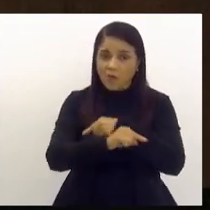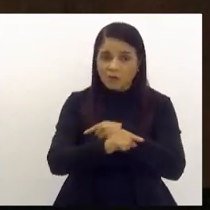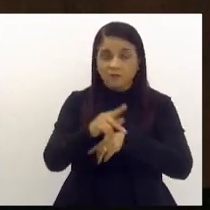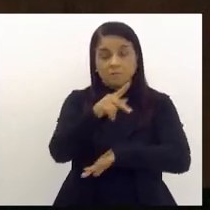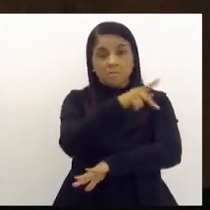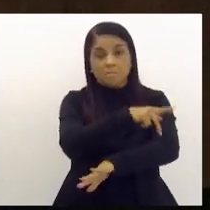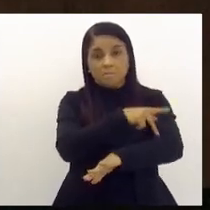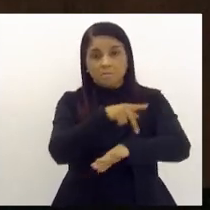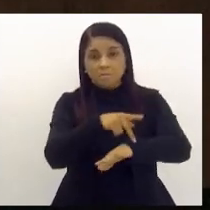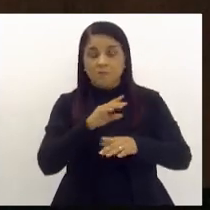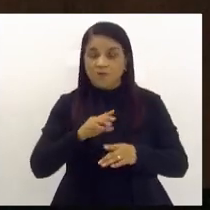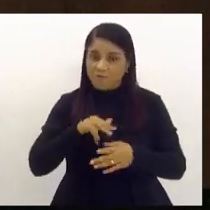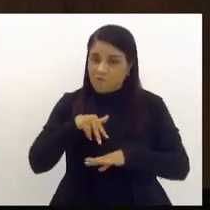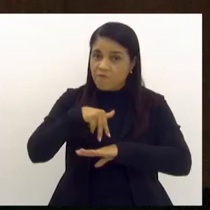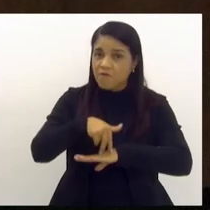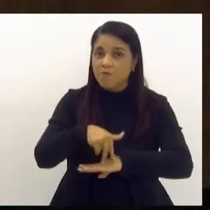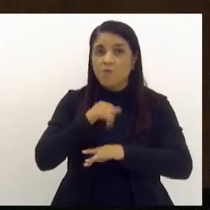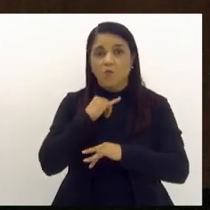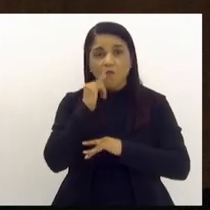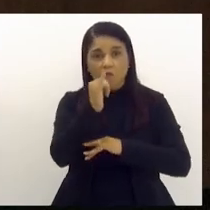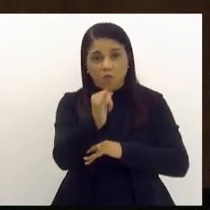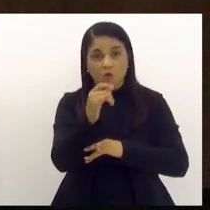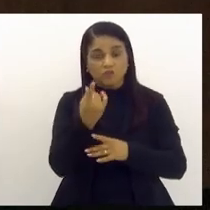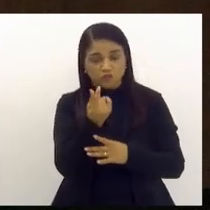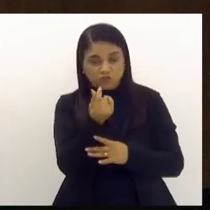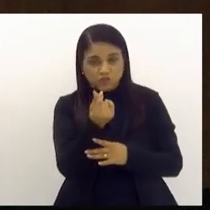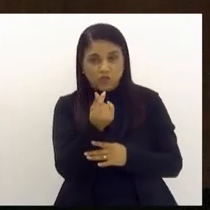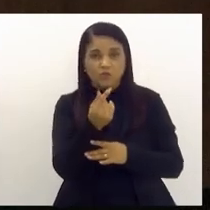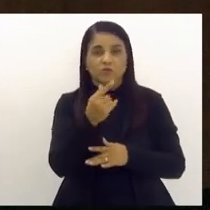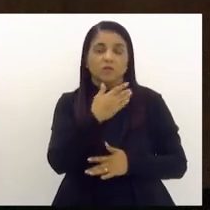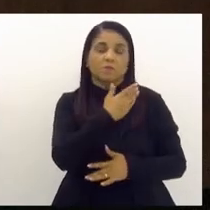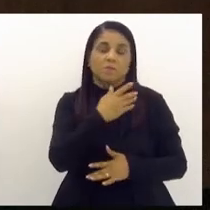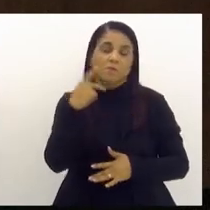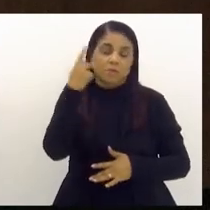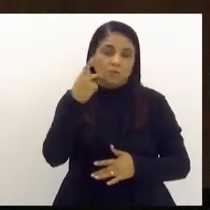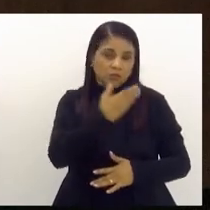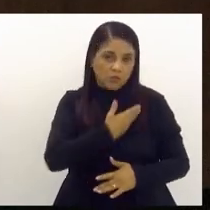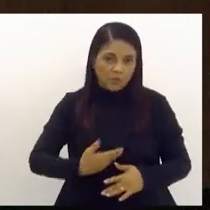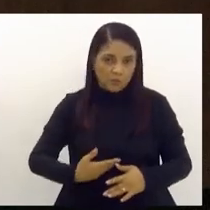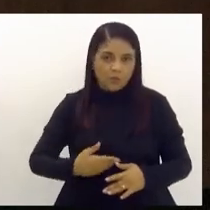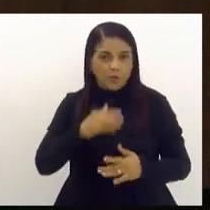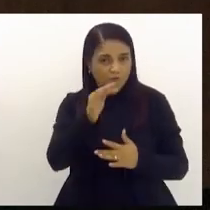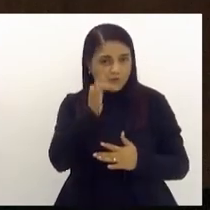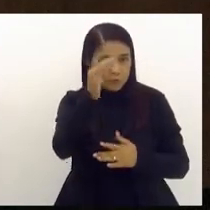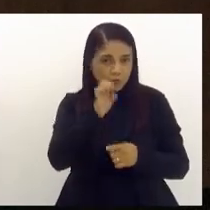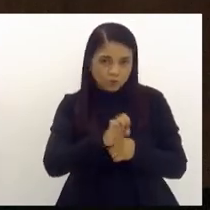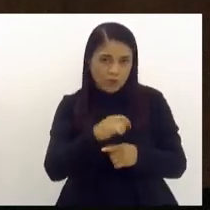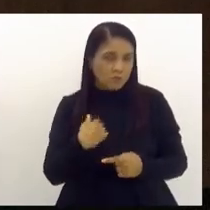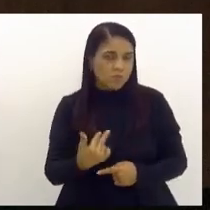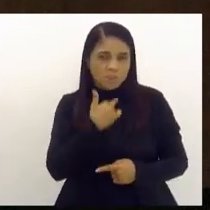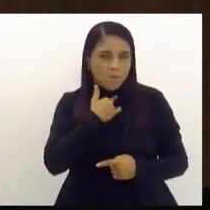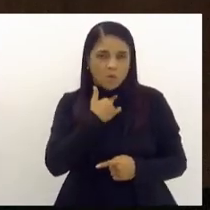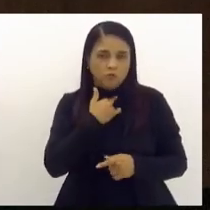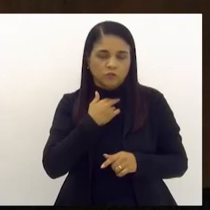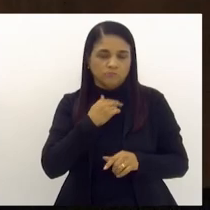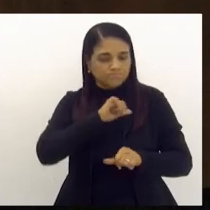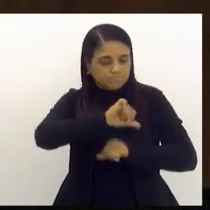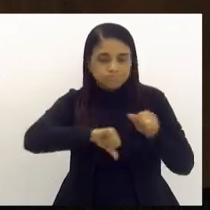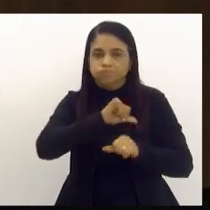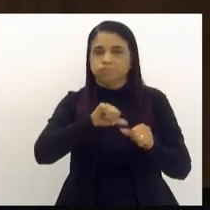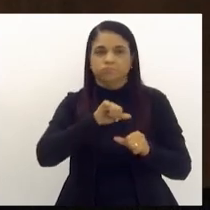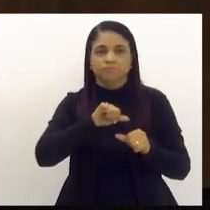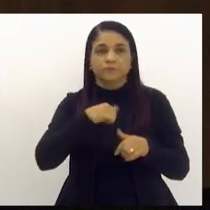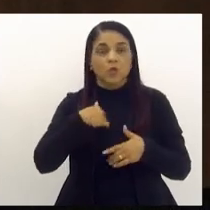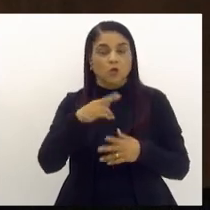de maneira firme, para dizer que no dinheiro da política pública e do futuro do Estado a gente não pode mexer. E o governo que se